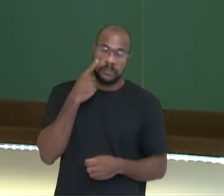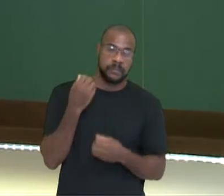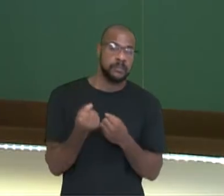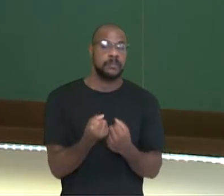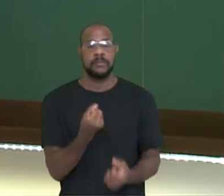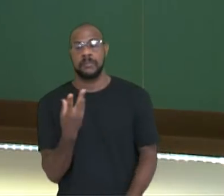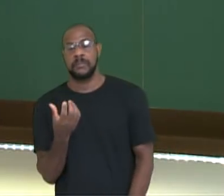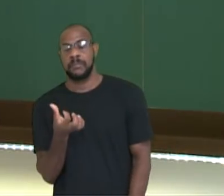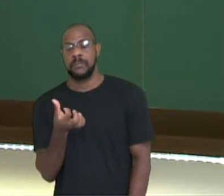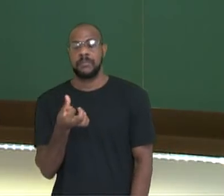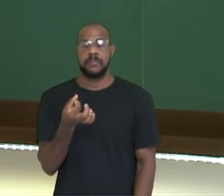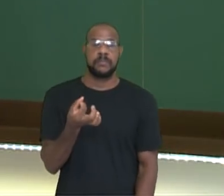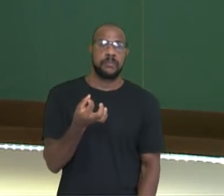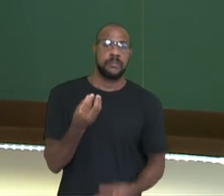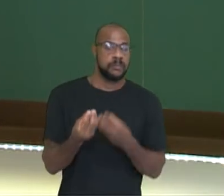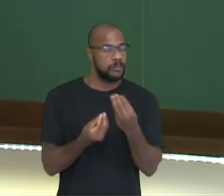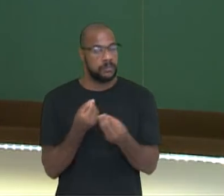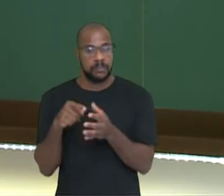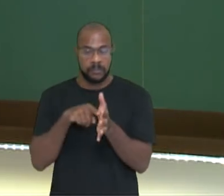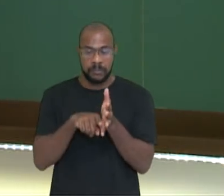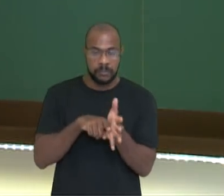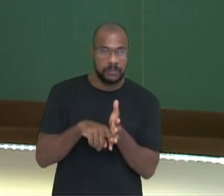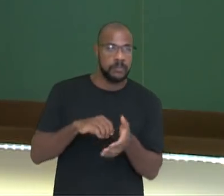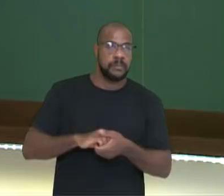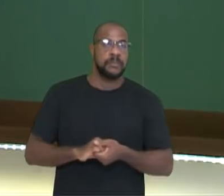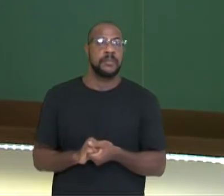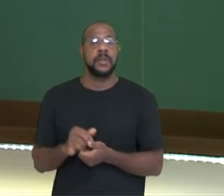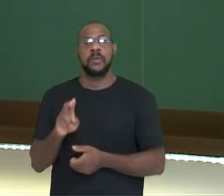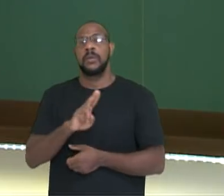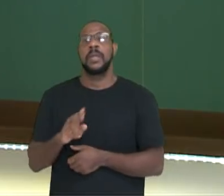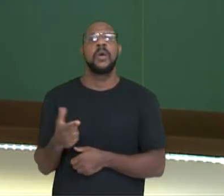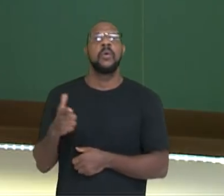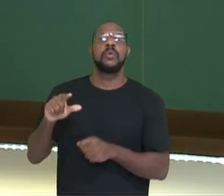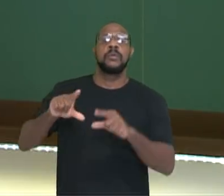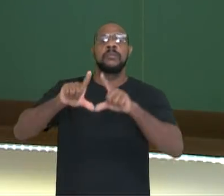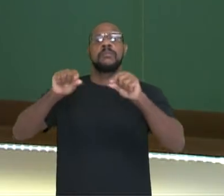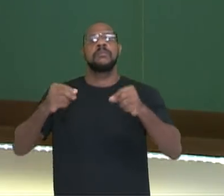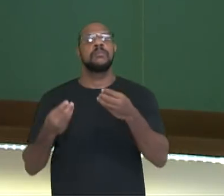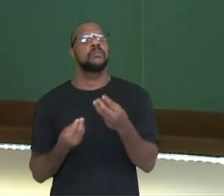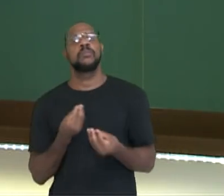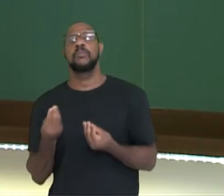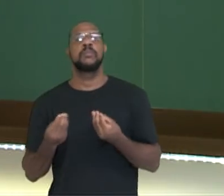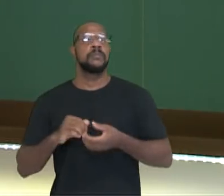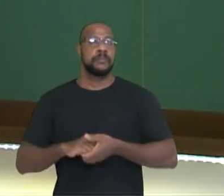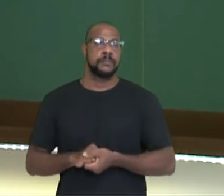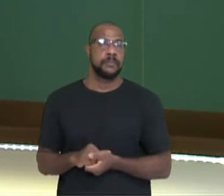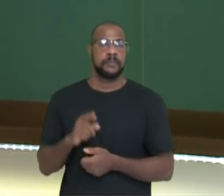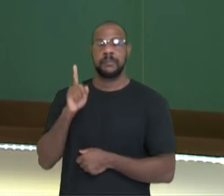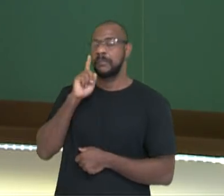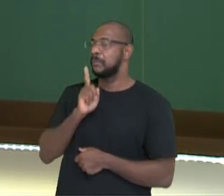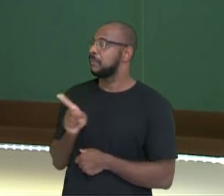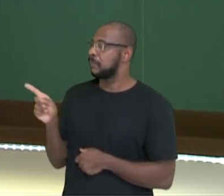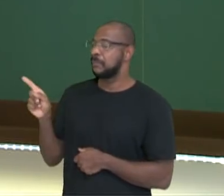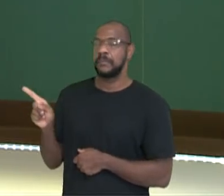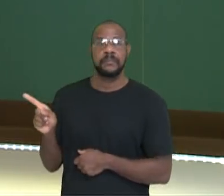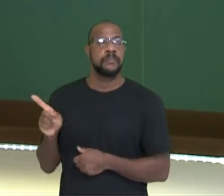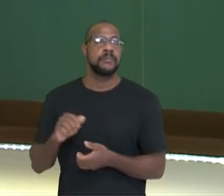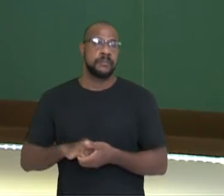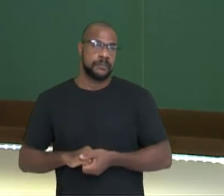graus se eu não quiser transformar ele para radianos para usar aquela outra fórmula, tá? Então, aqui a gente sabe que os 60 graus é o